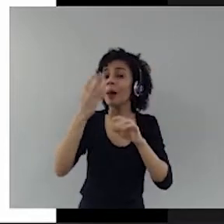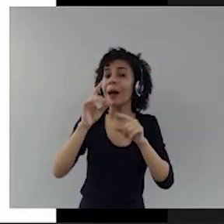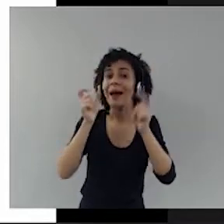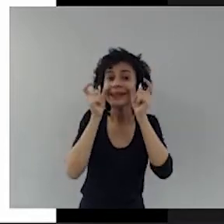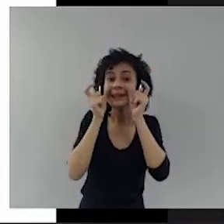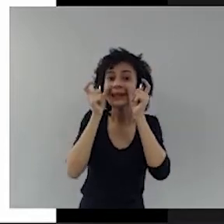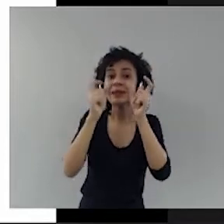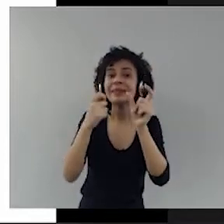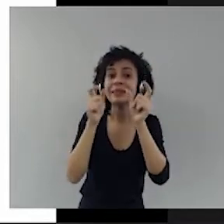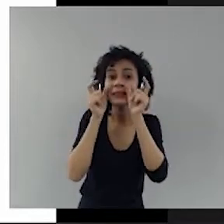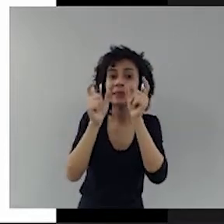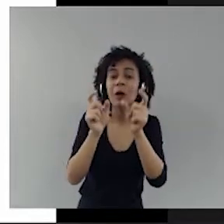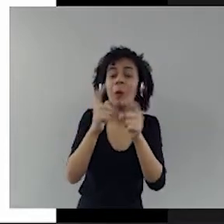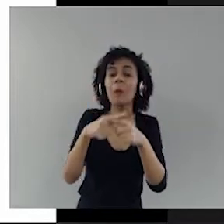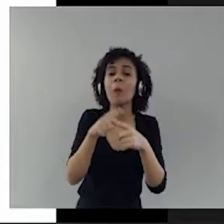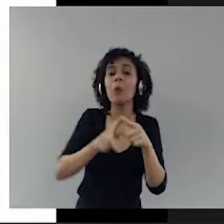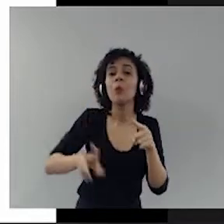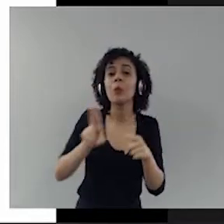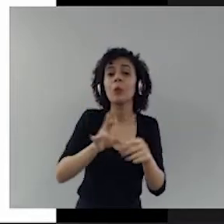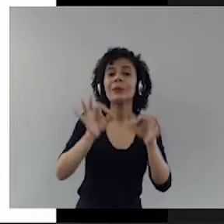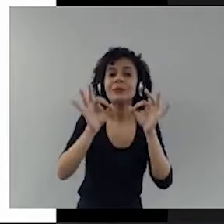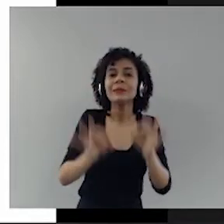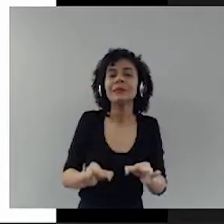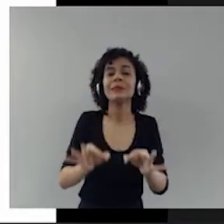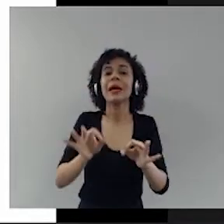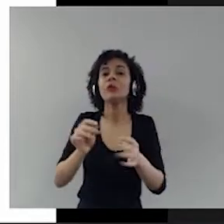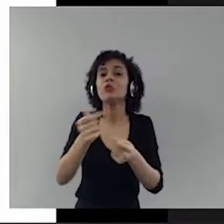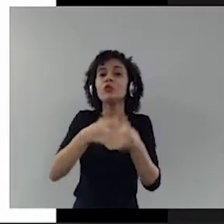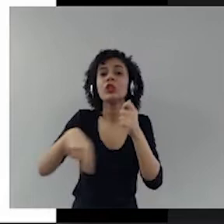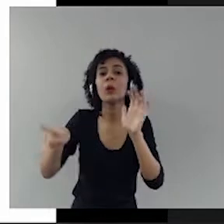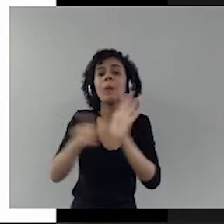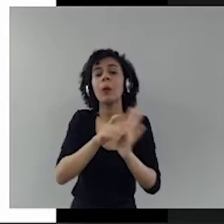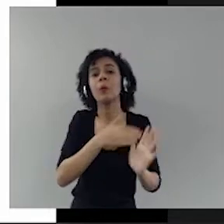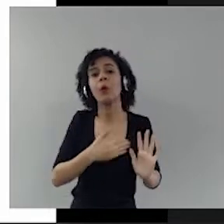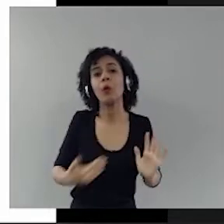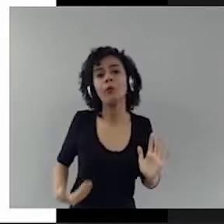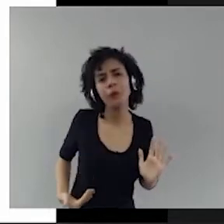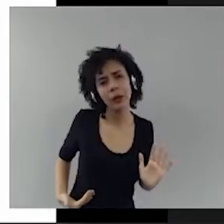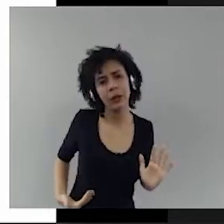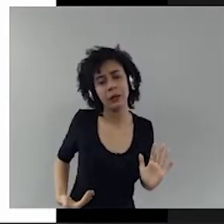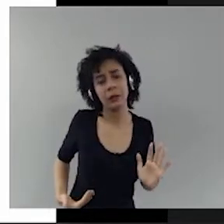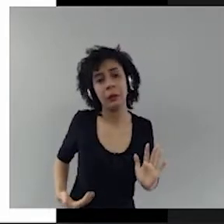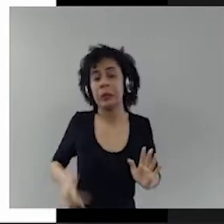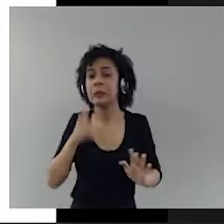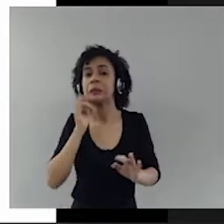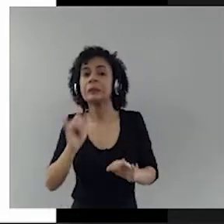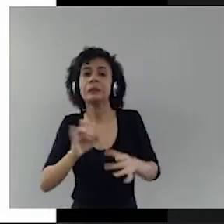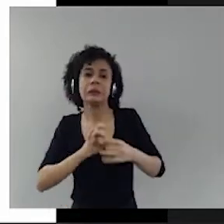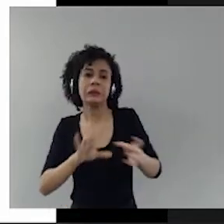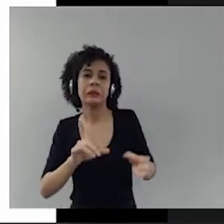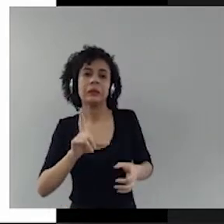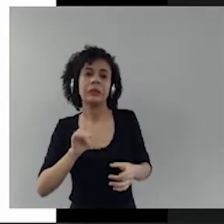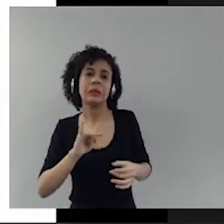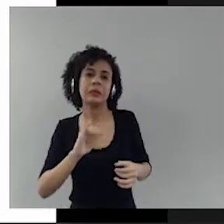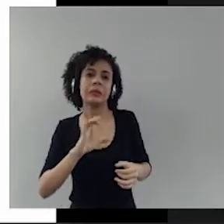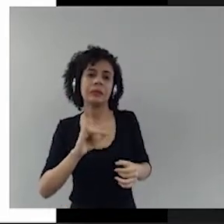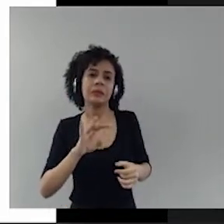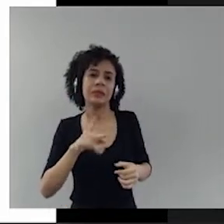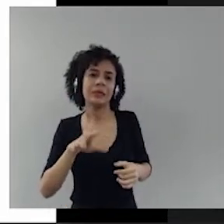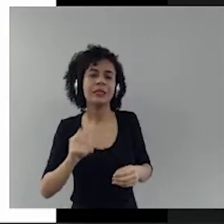sinal de alerta com relação ao uso adequado dos recursos públicos quando se fala em dispensa de licitação